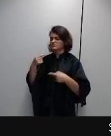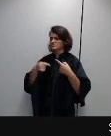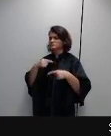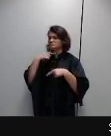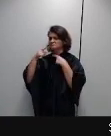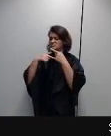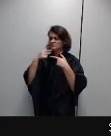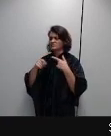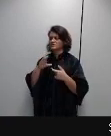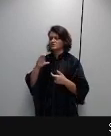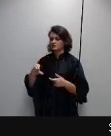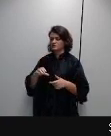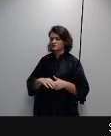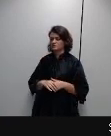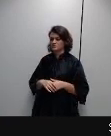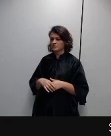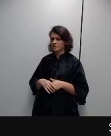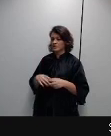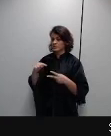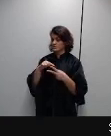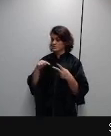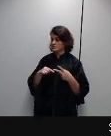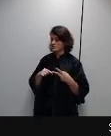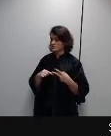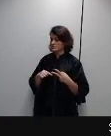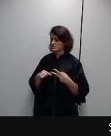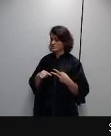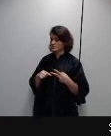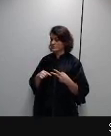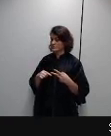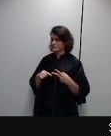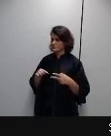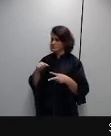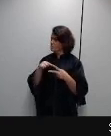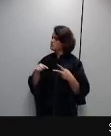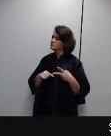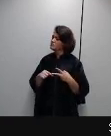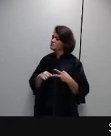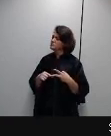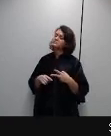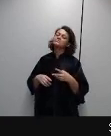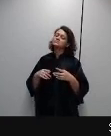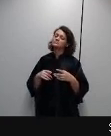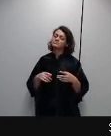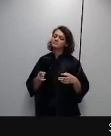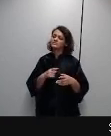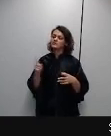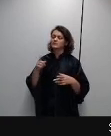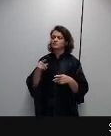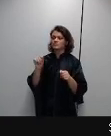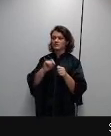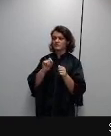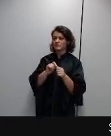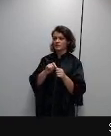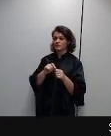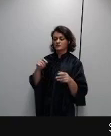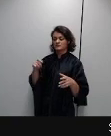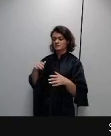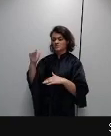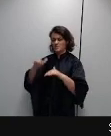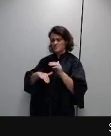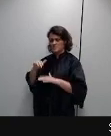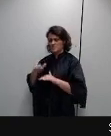nas duas e que a ação de embargos Oposição a execução e na ação ordinária com pedido